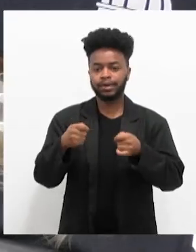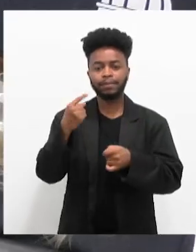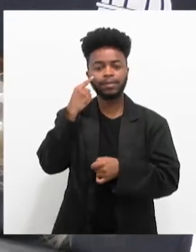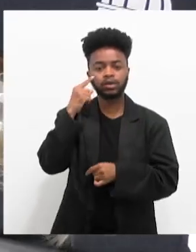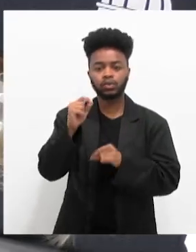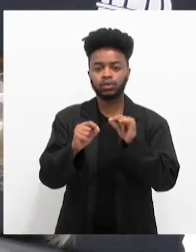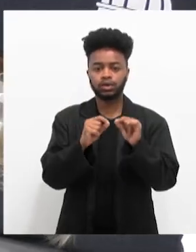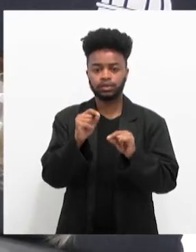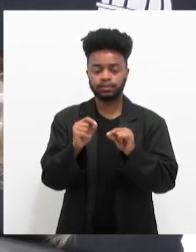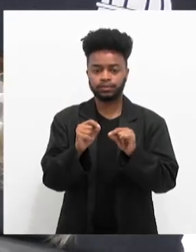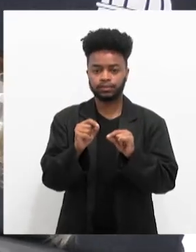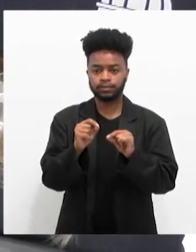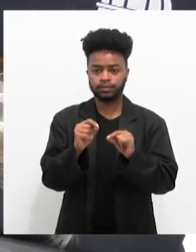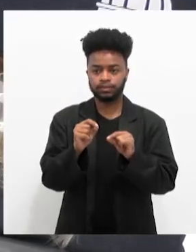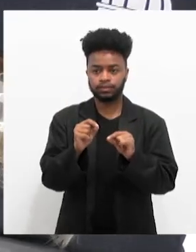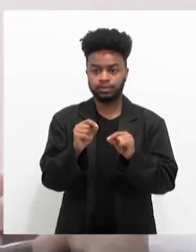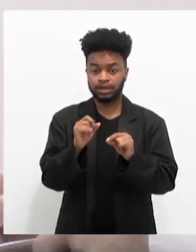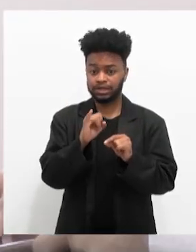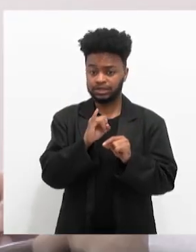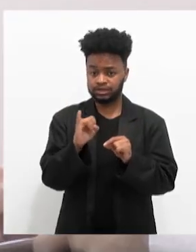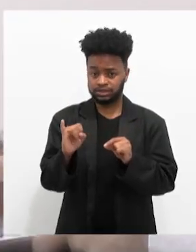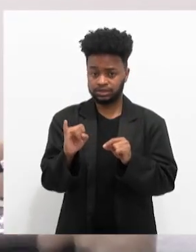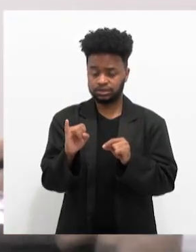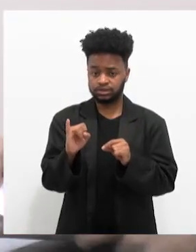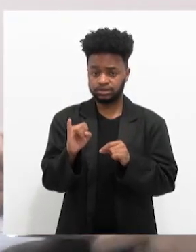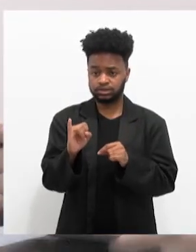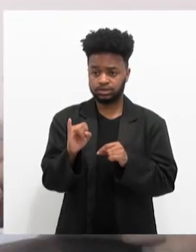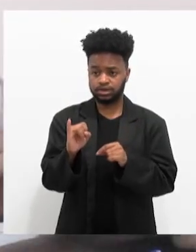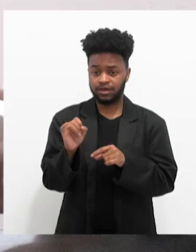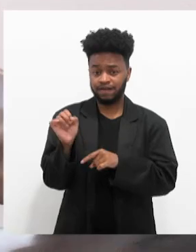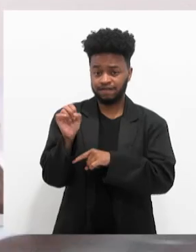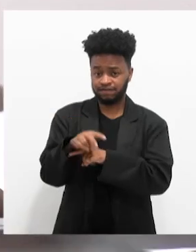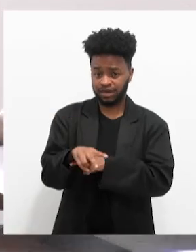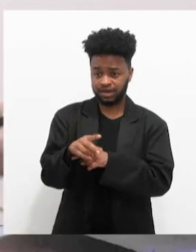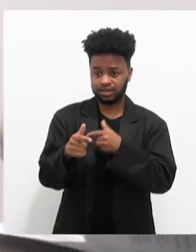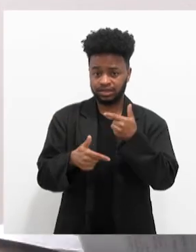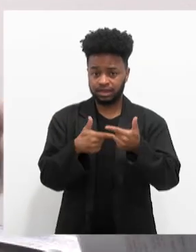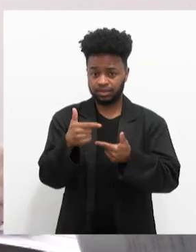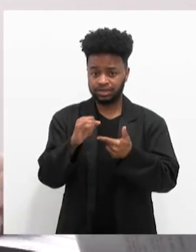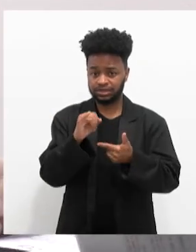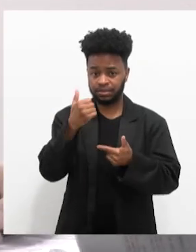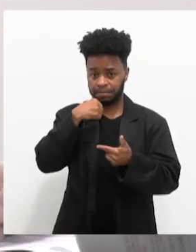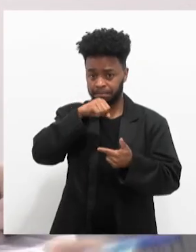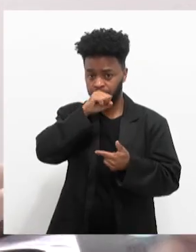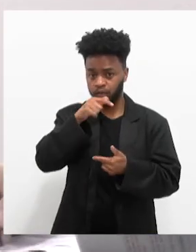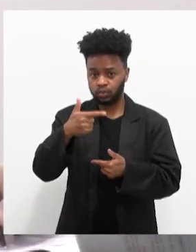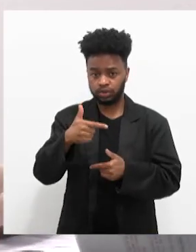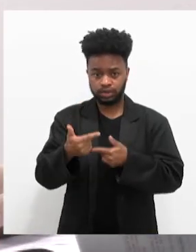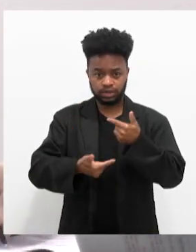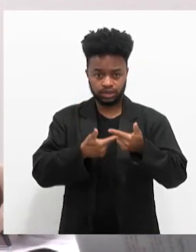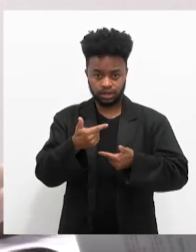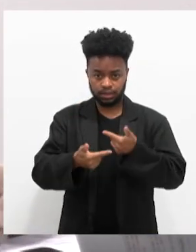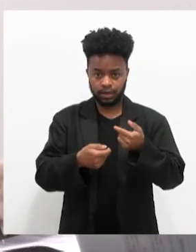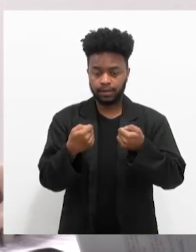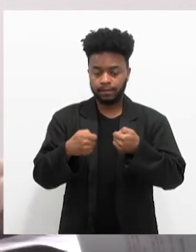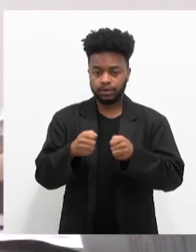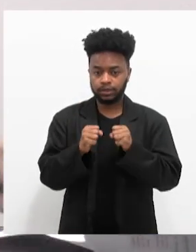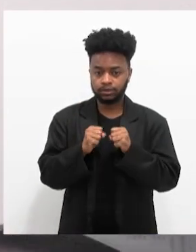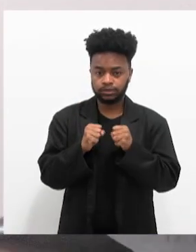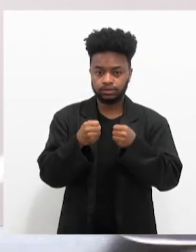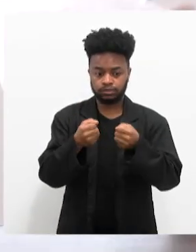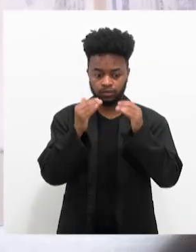pensar é se a reserva de vagas de emprego para mães que estão desempregadas e que precisam de dedicação